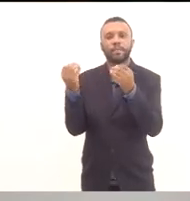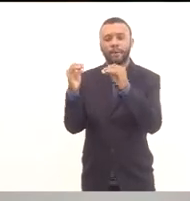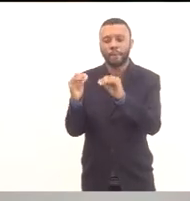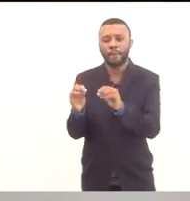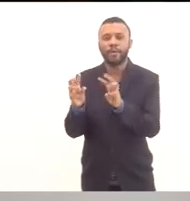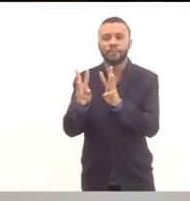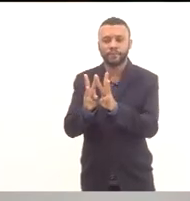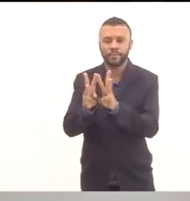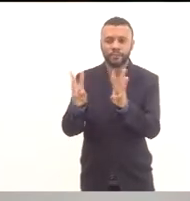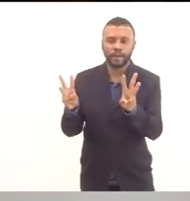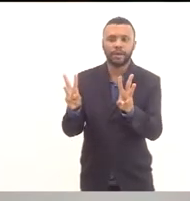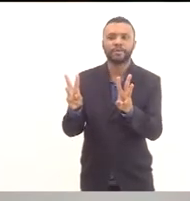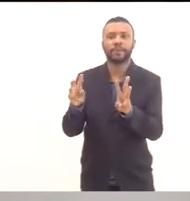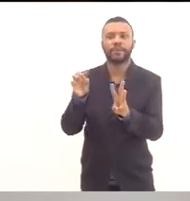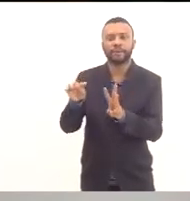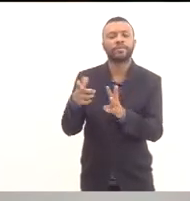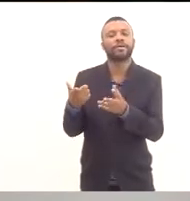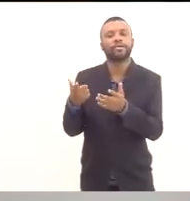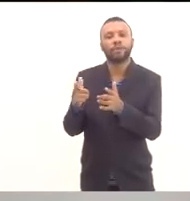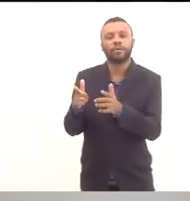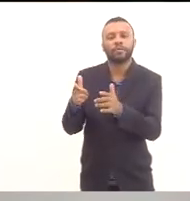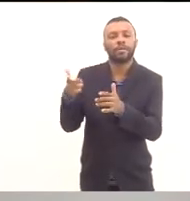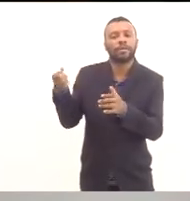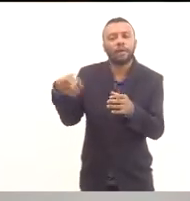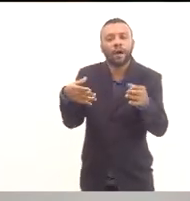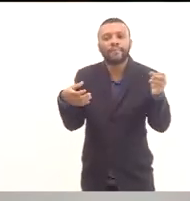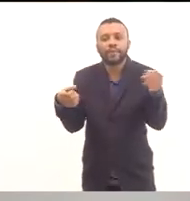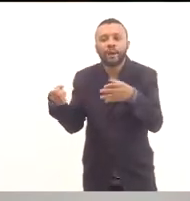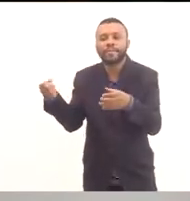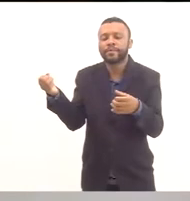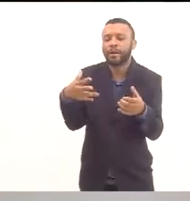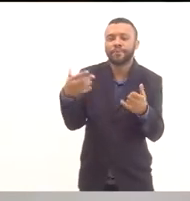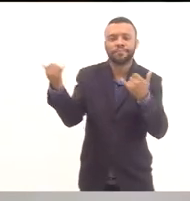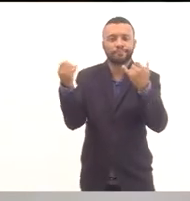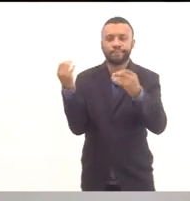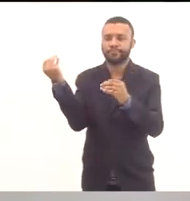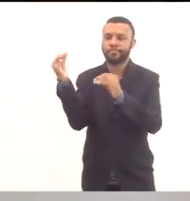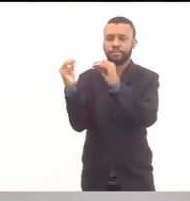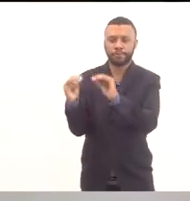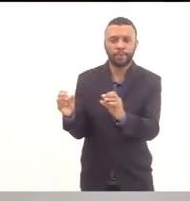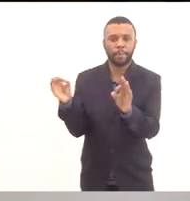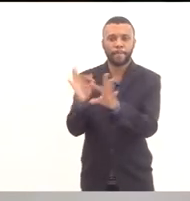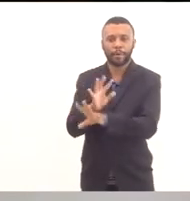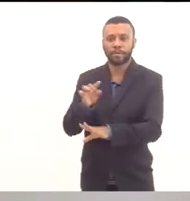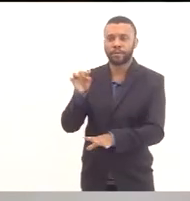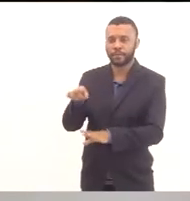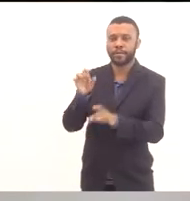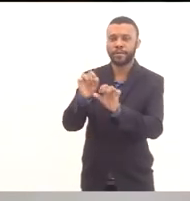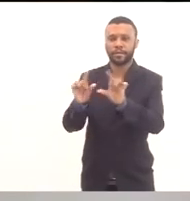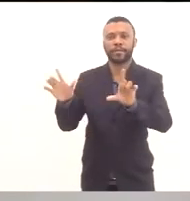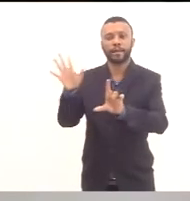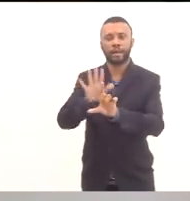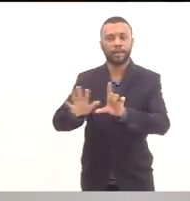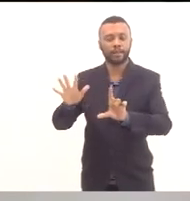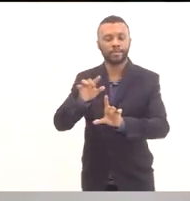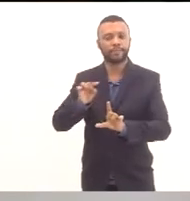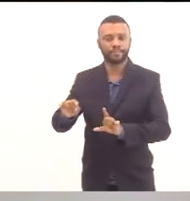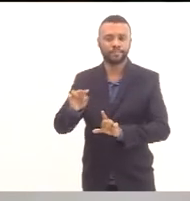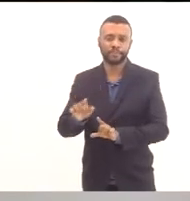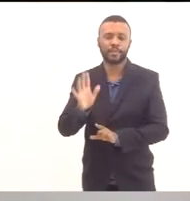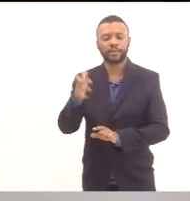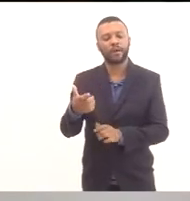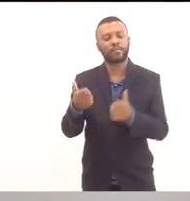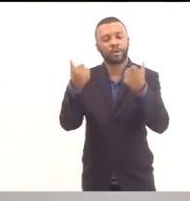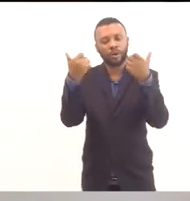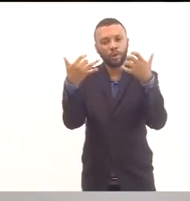elas vão sendo atualizadas na conforme as operações em um sendo aprovadas então todas ali é como enfim já